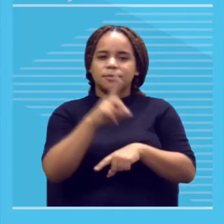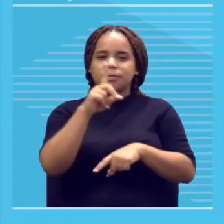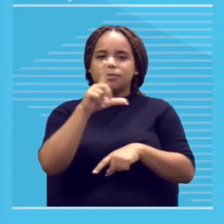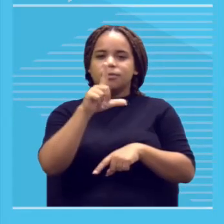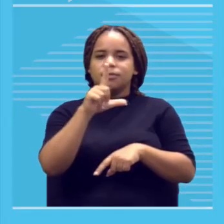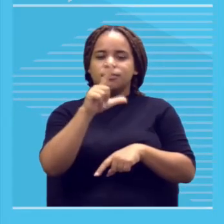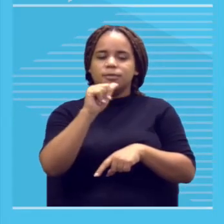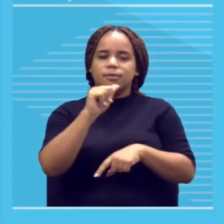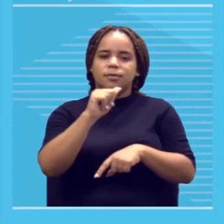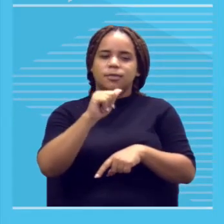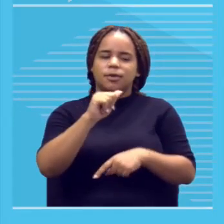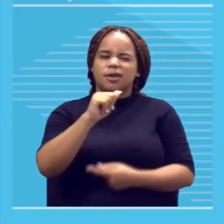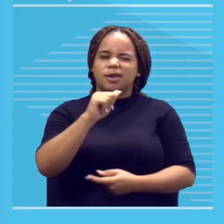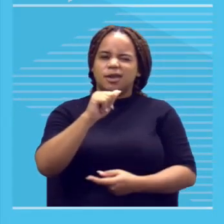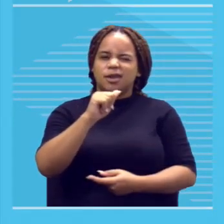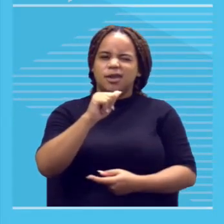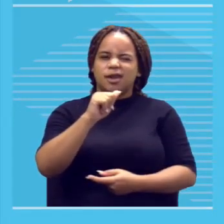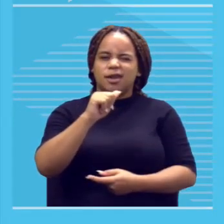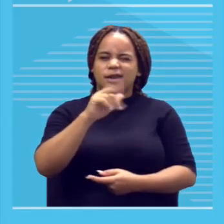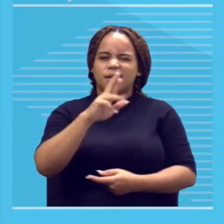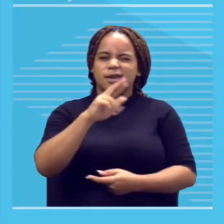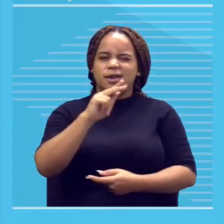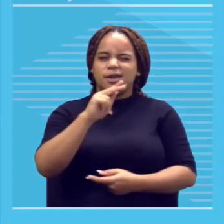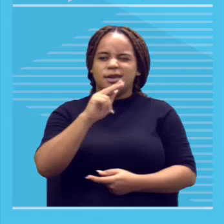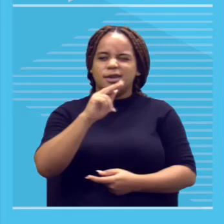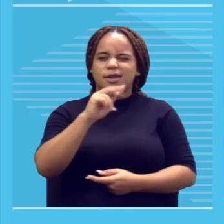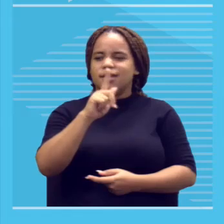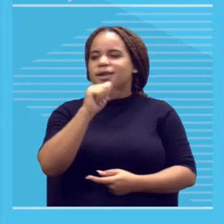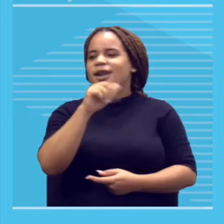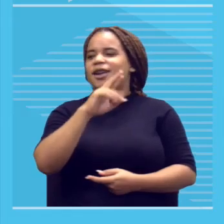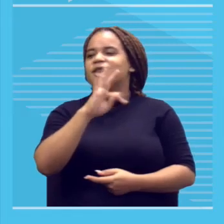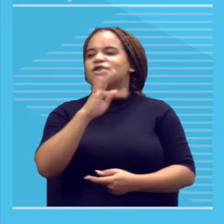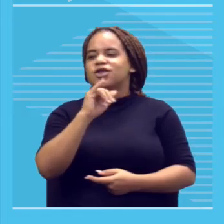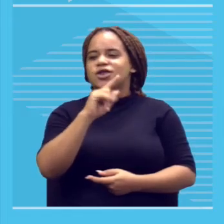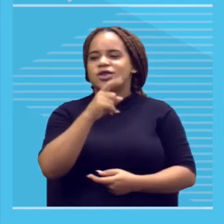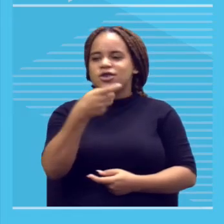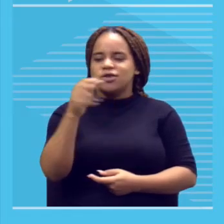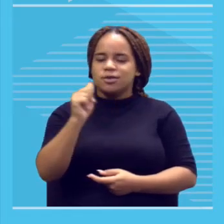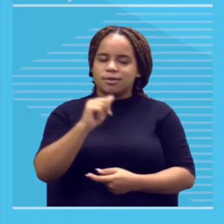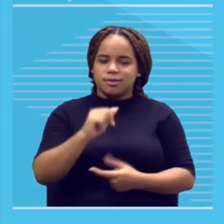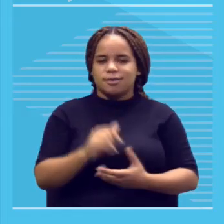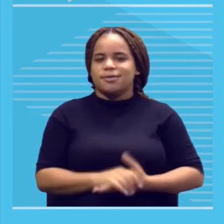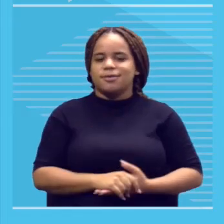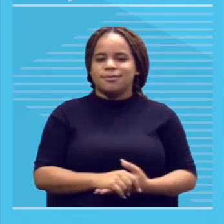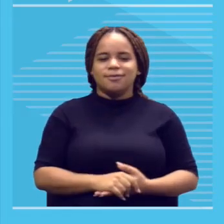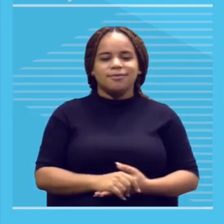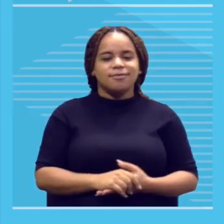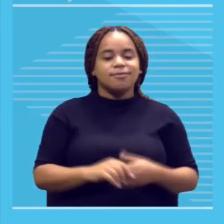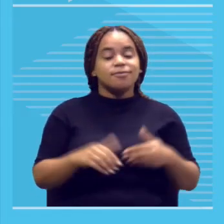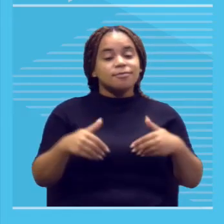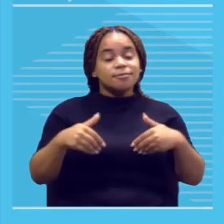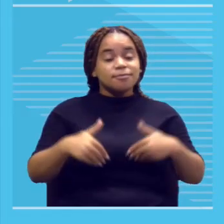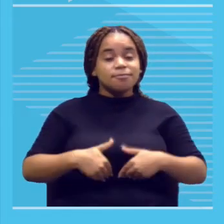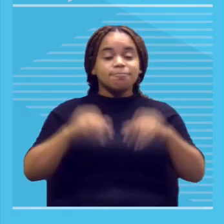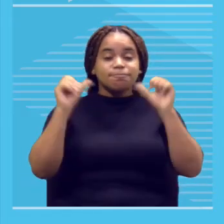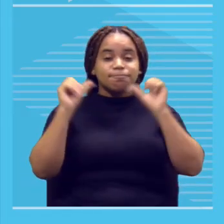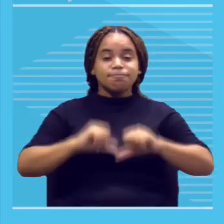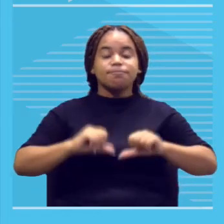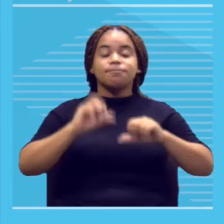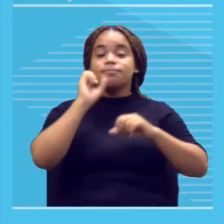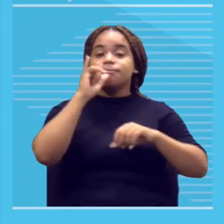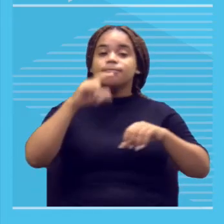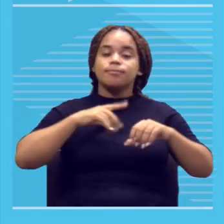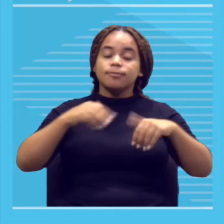a fome a fome é o maior acusador da humanidade onde tem